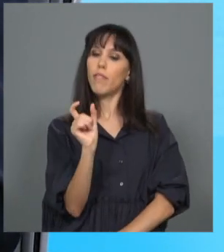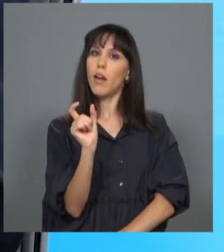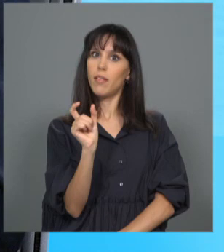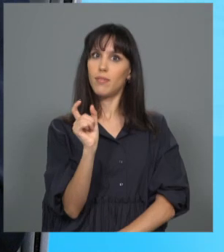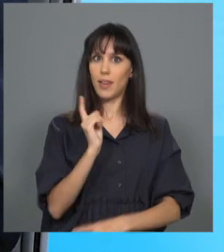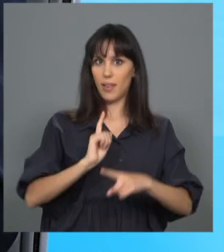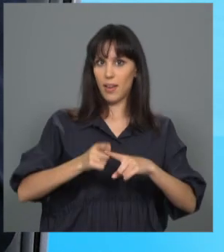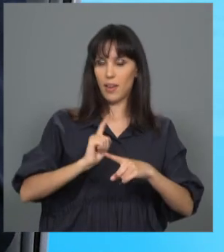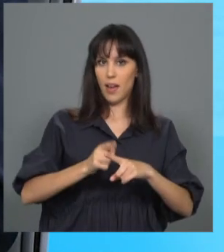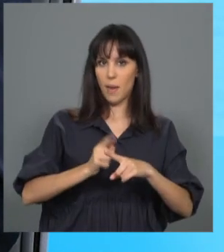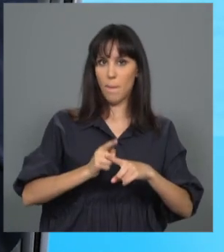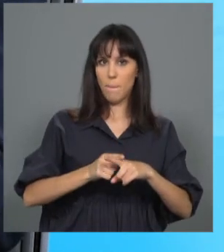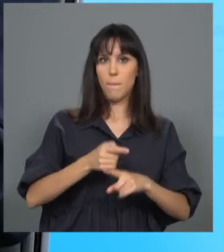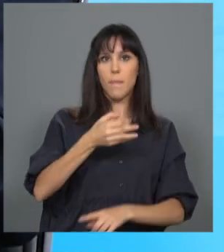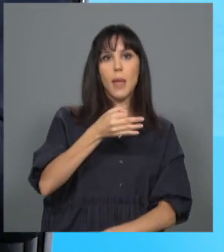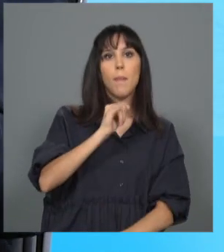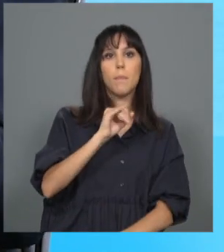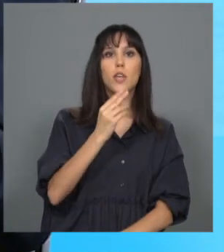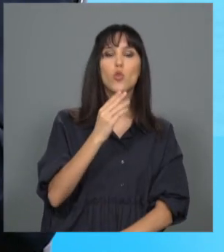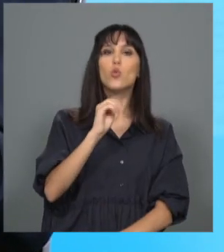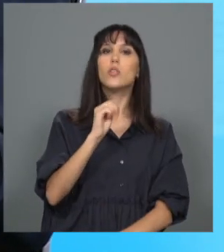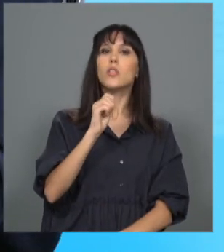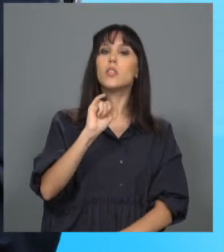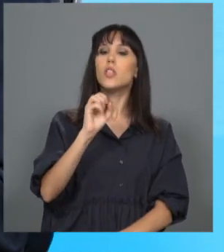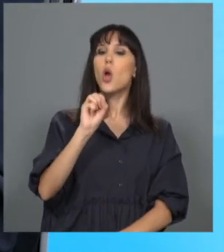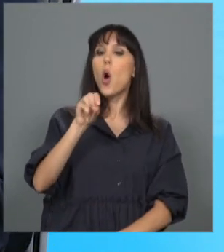grego, epiousion, poderia ser esta.